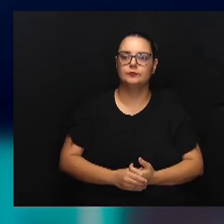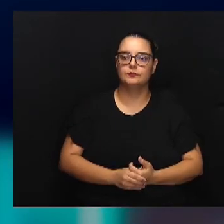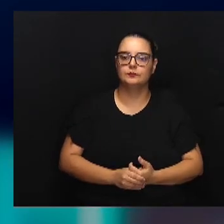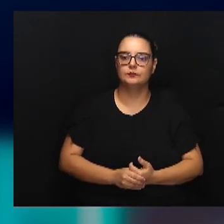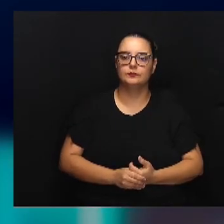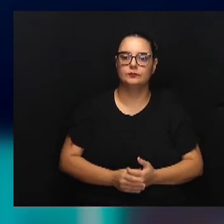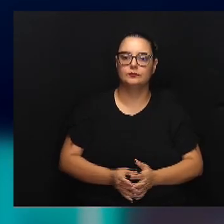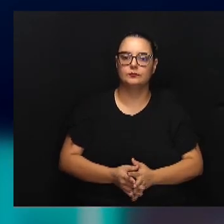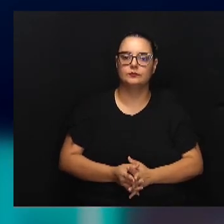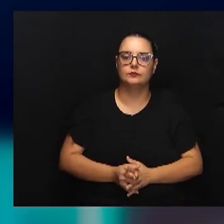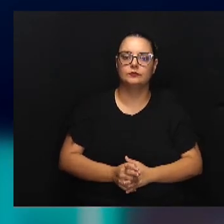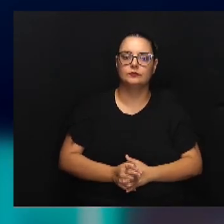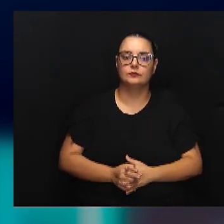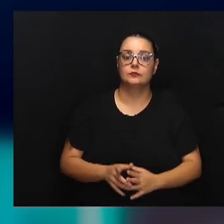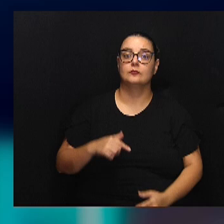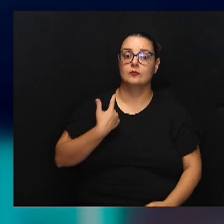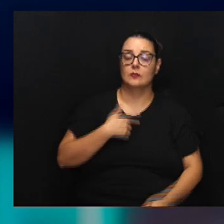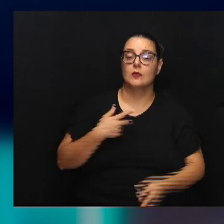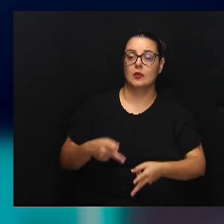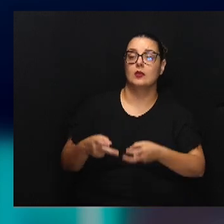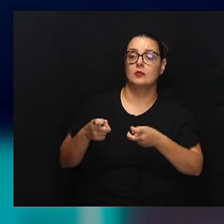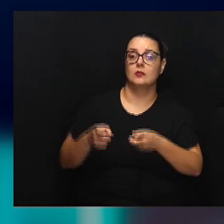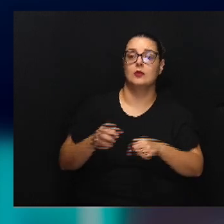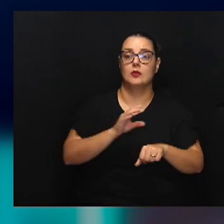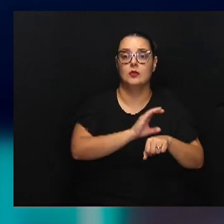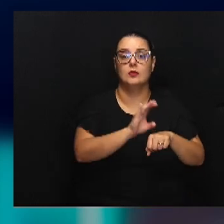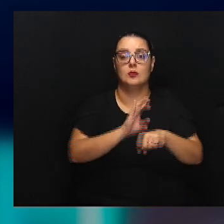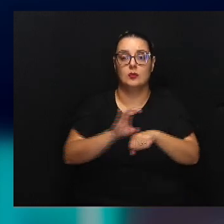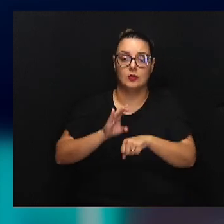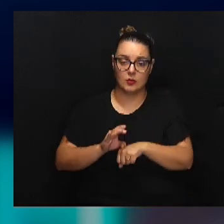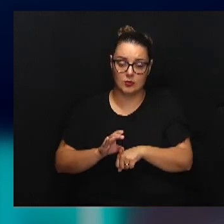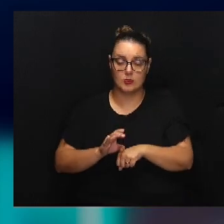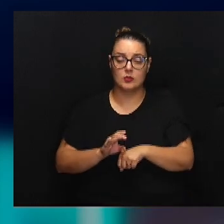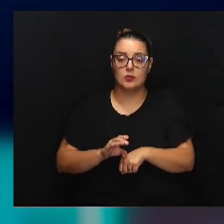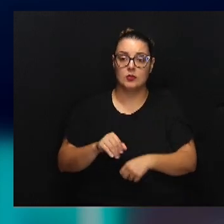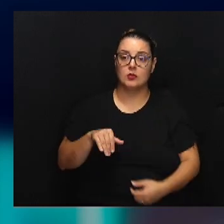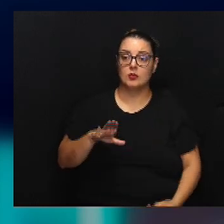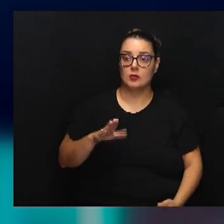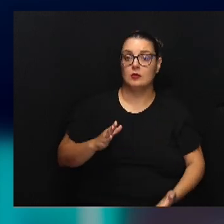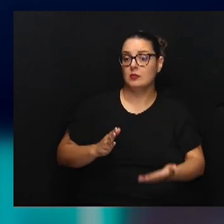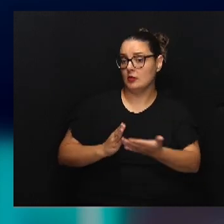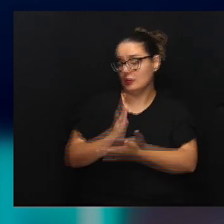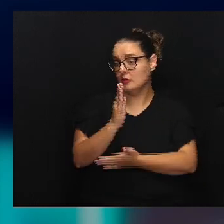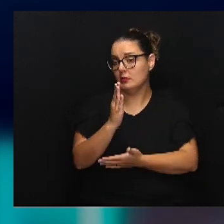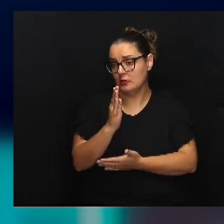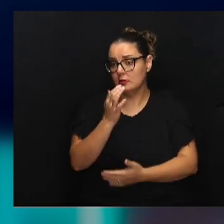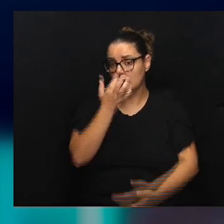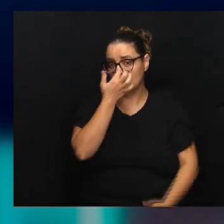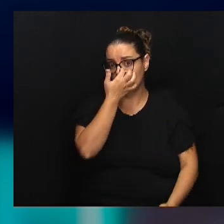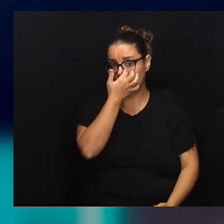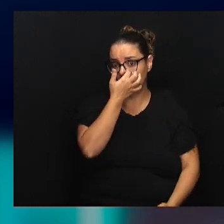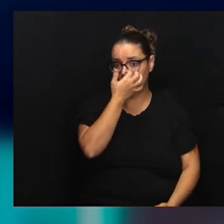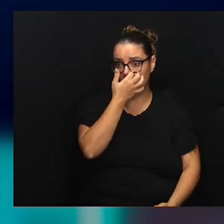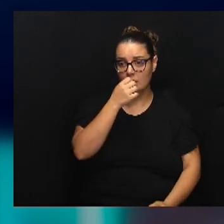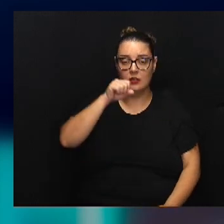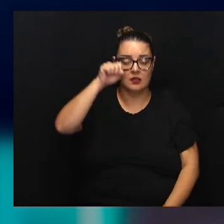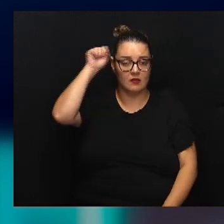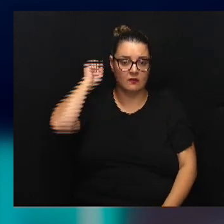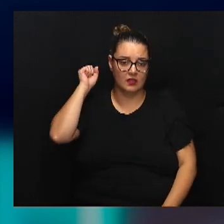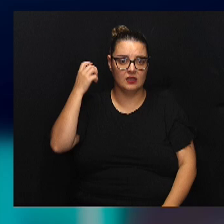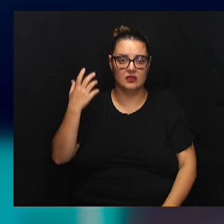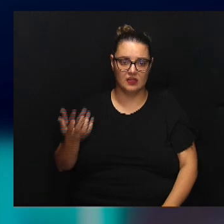mas nós também queremos reconhecer aqueles cursinhos que mais aprovam nos vestibulares. Você